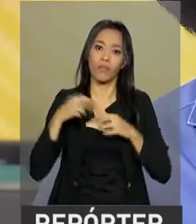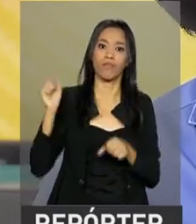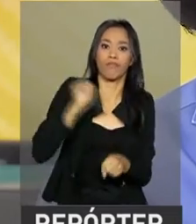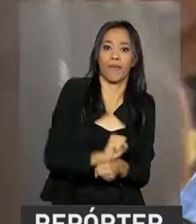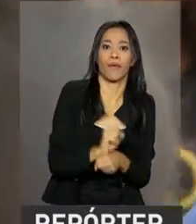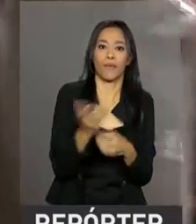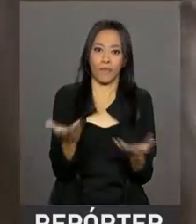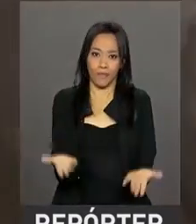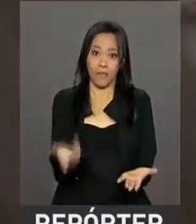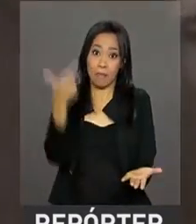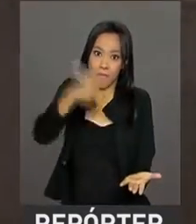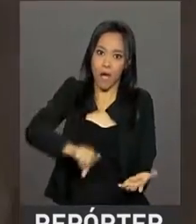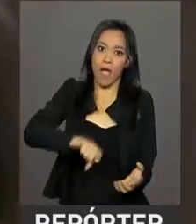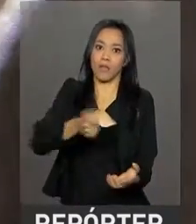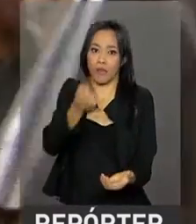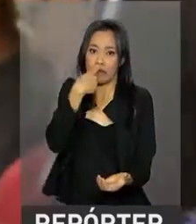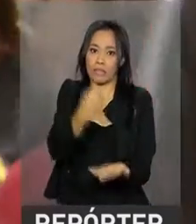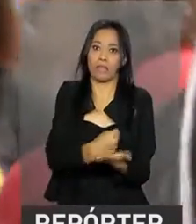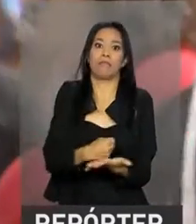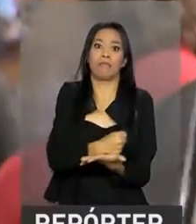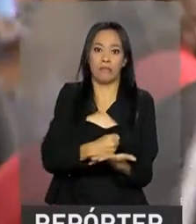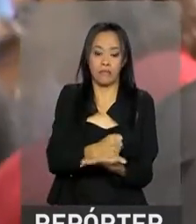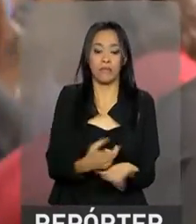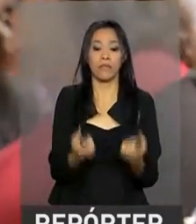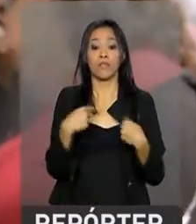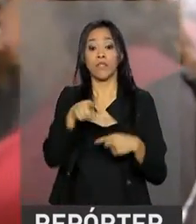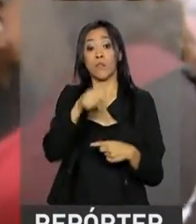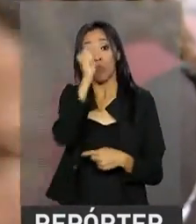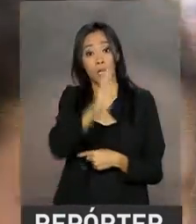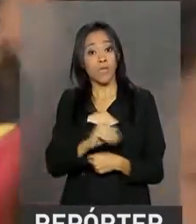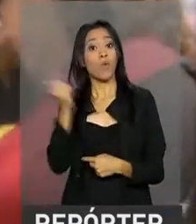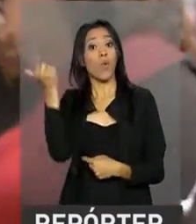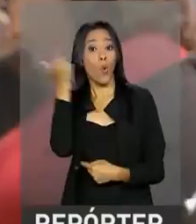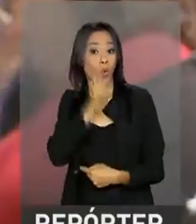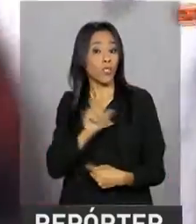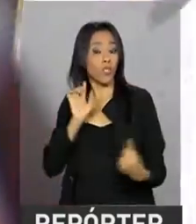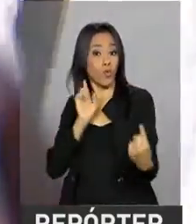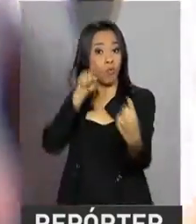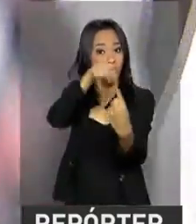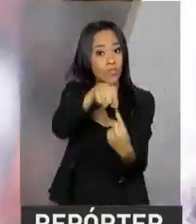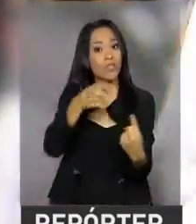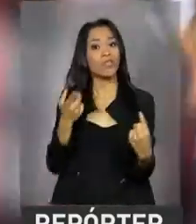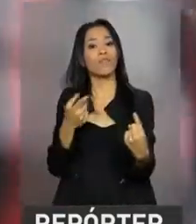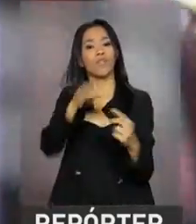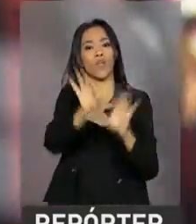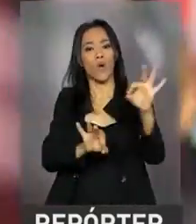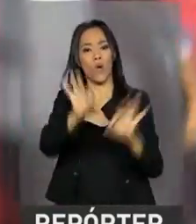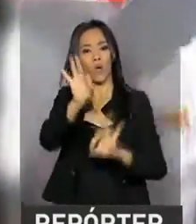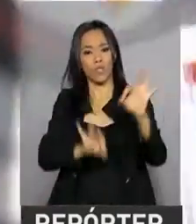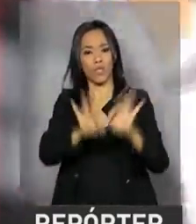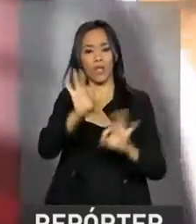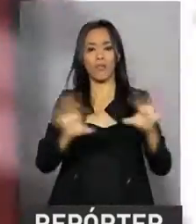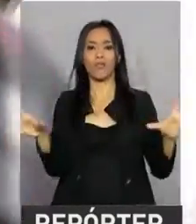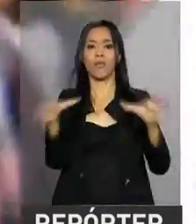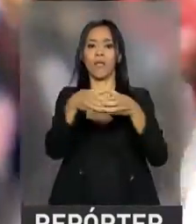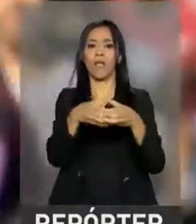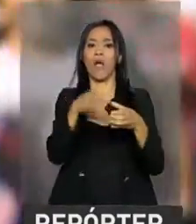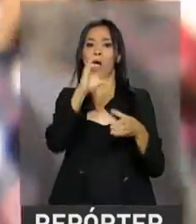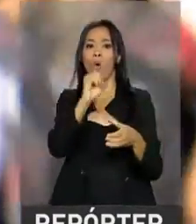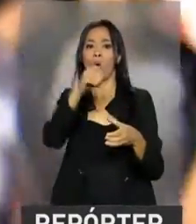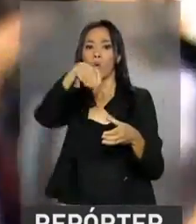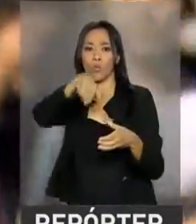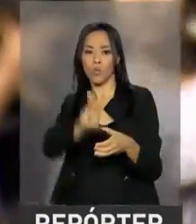mais drogas. O Brasil conseguiu atingir as metas dos objetivos do milênio estabelecidas pela ONU de combate